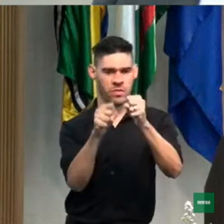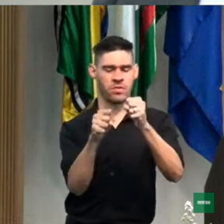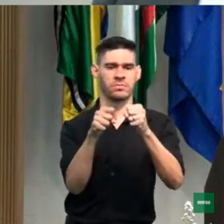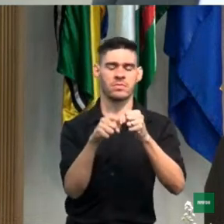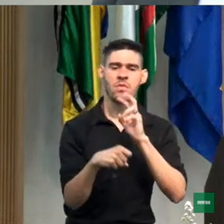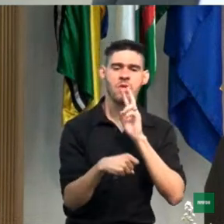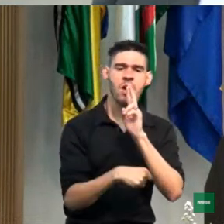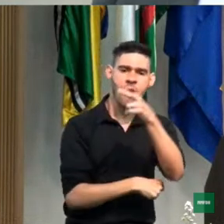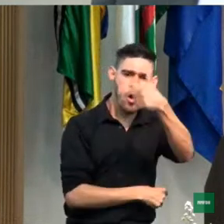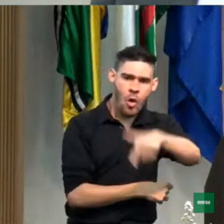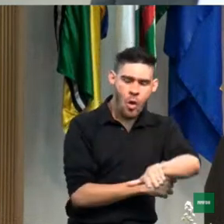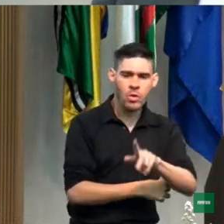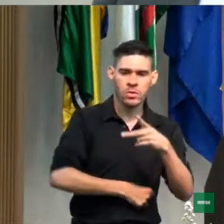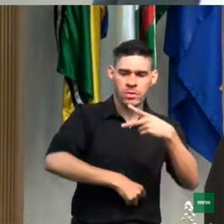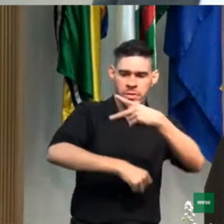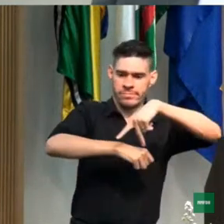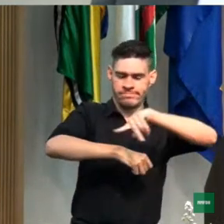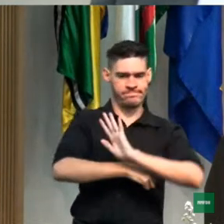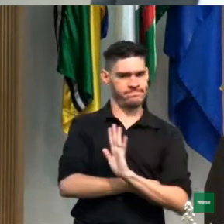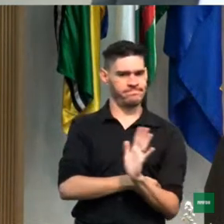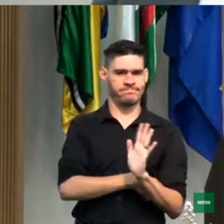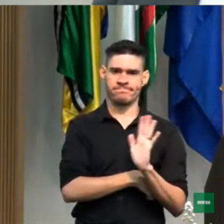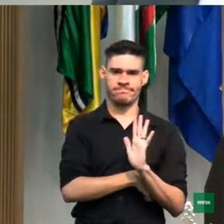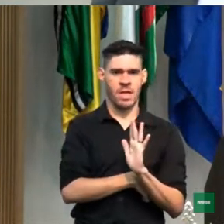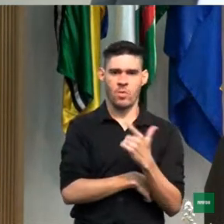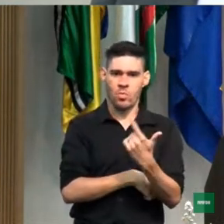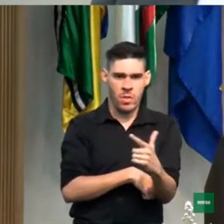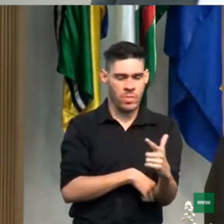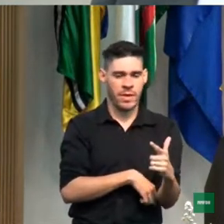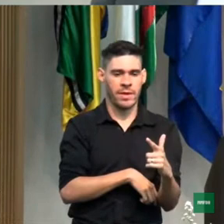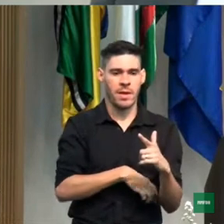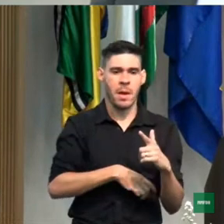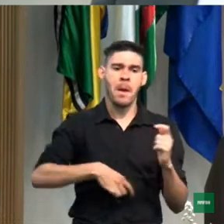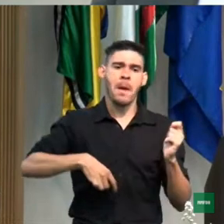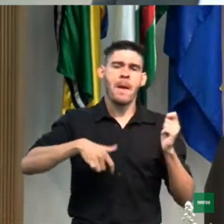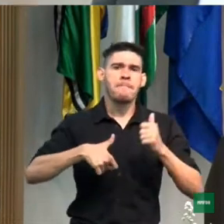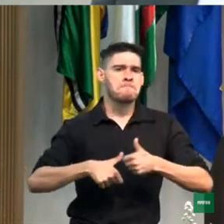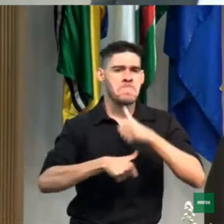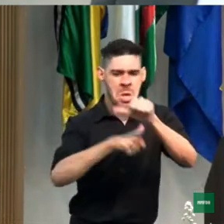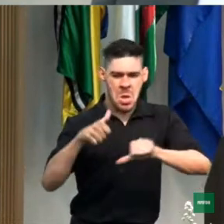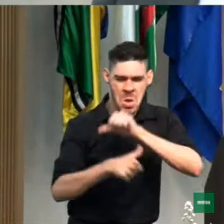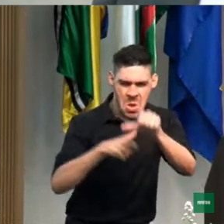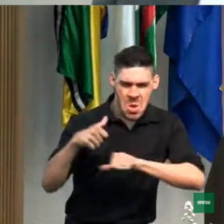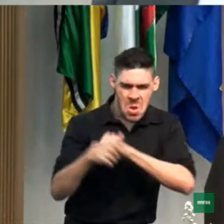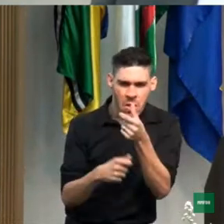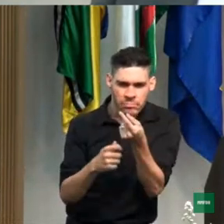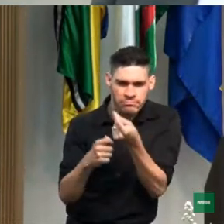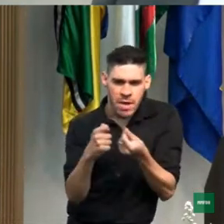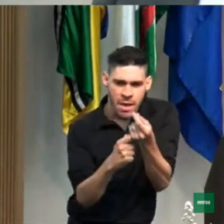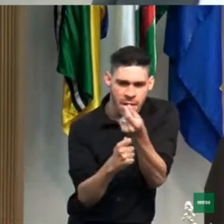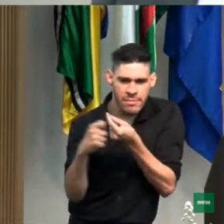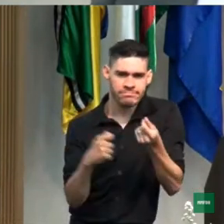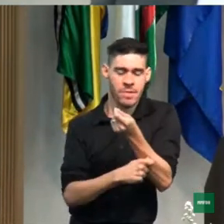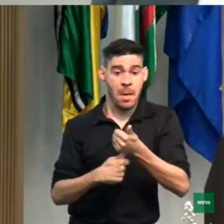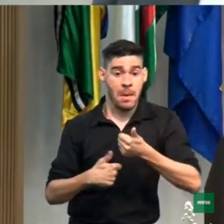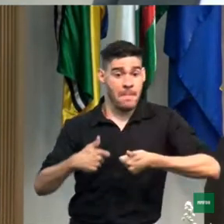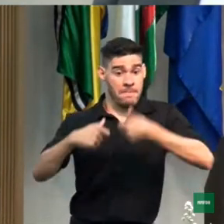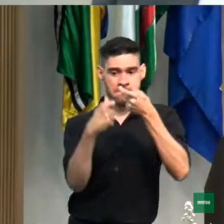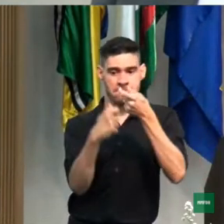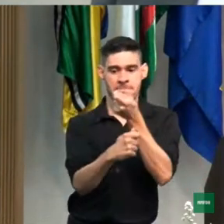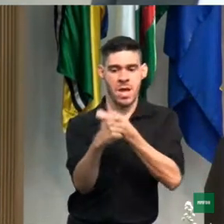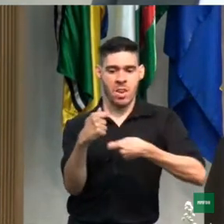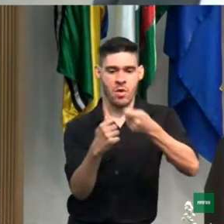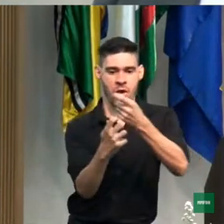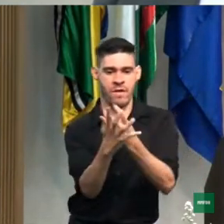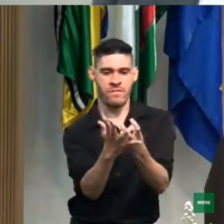nação. Não tem. Pode ter a melhor reforma tributária do mundo, a melhor reforma da Previdência do mundo. Pode